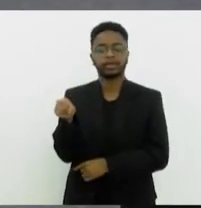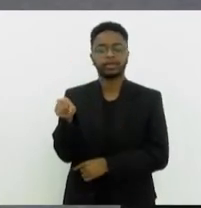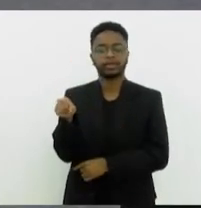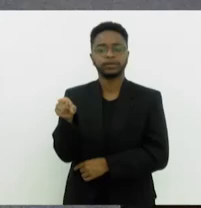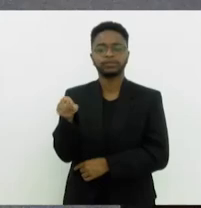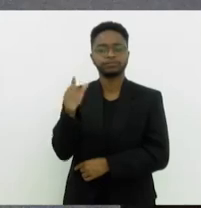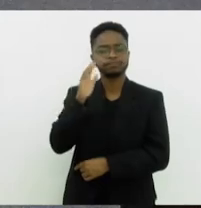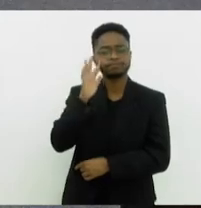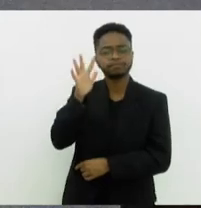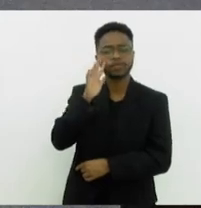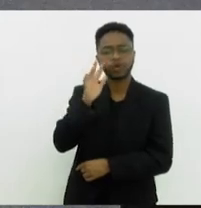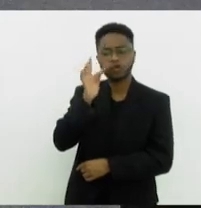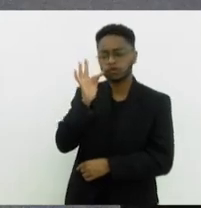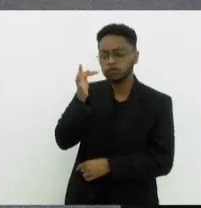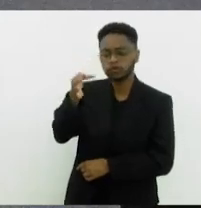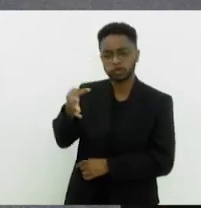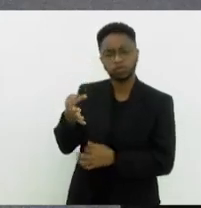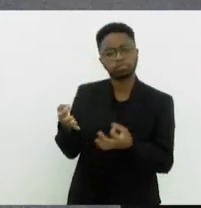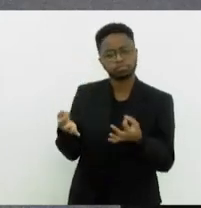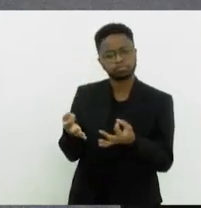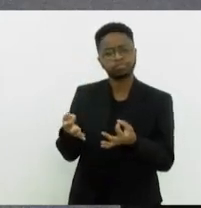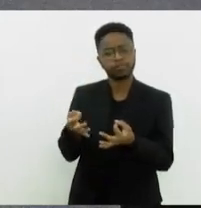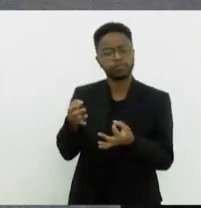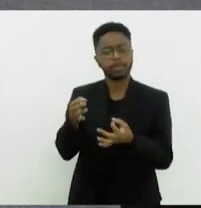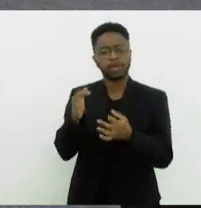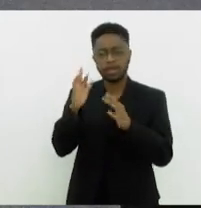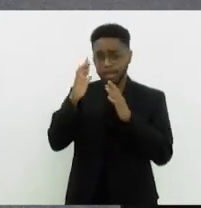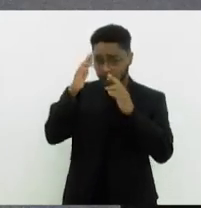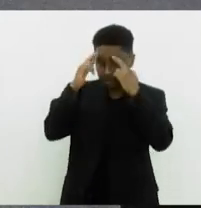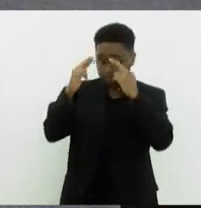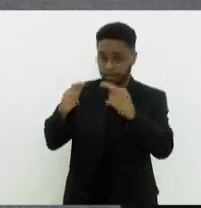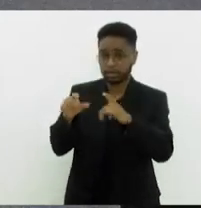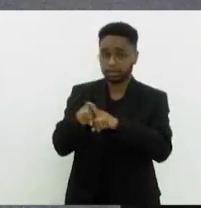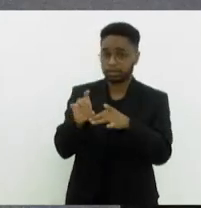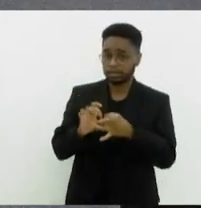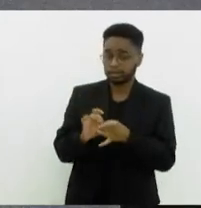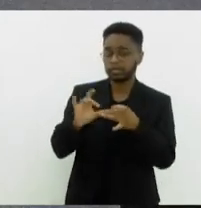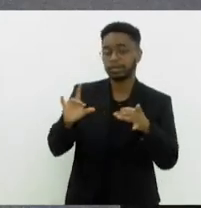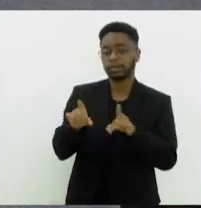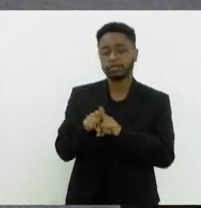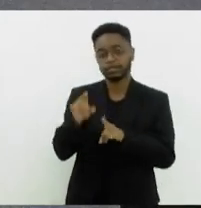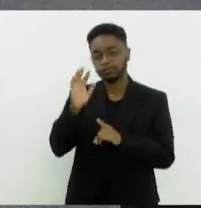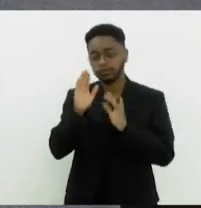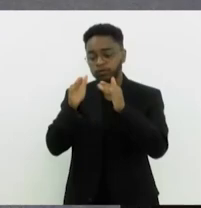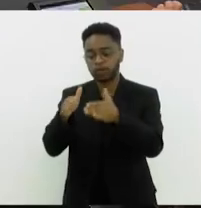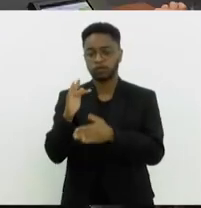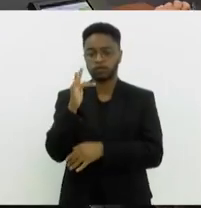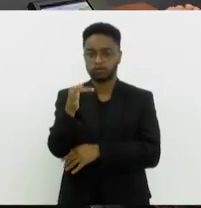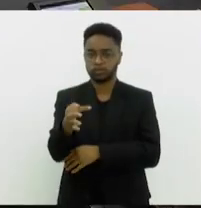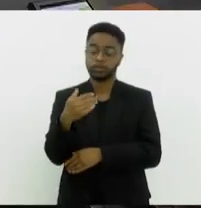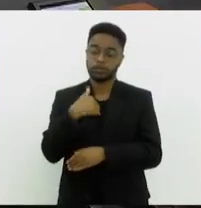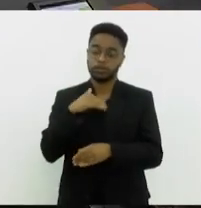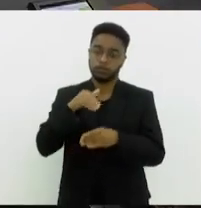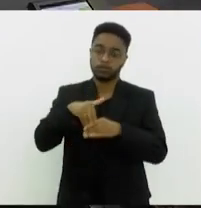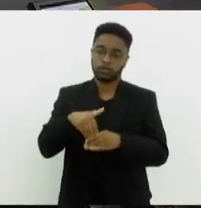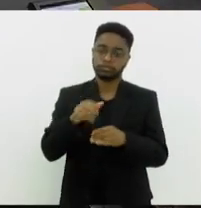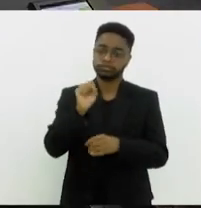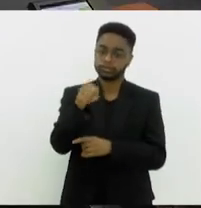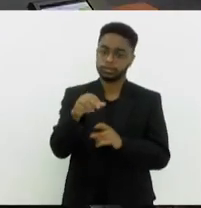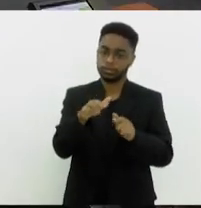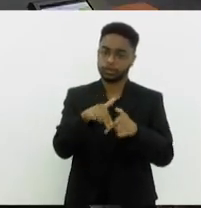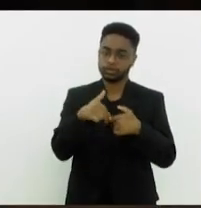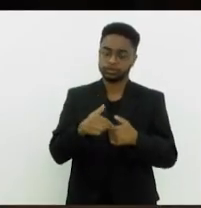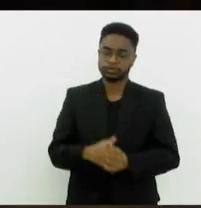de futuro, uma visão de respeito, de liberdade e de futuro. Esse é o meu voto. Parabéns aí, Carlos